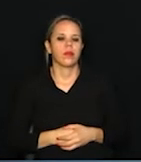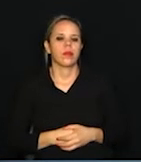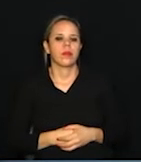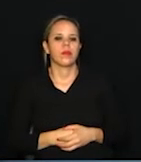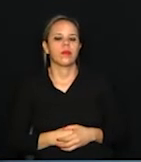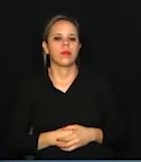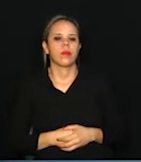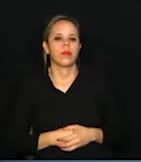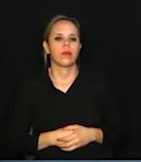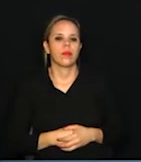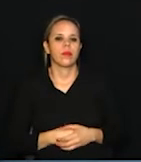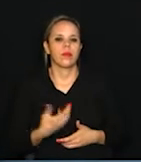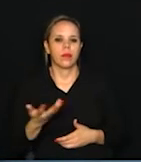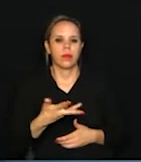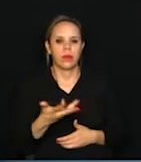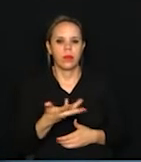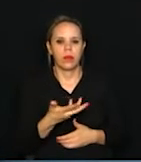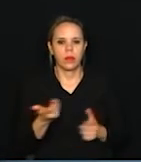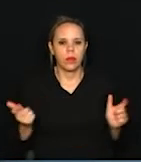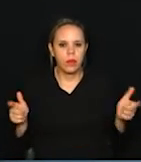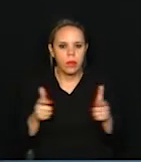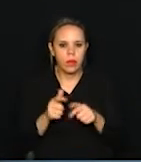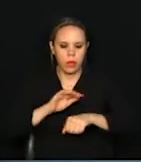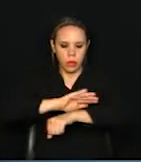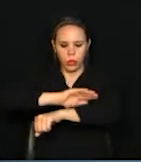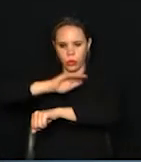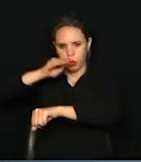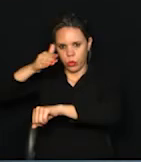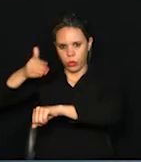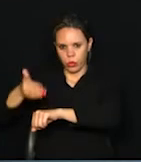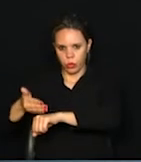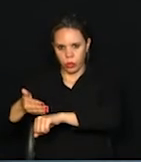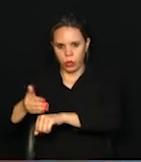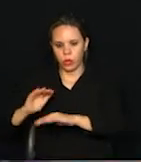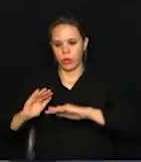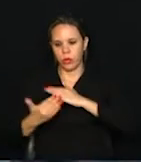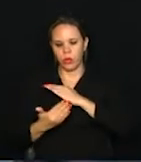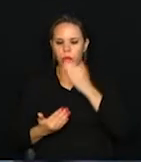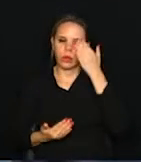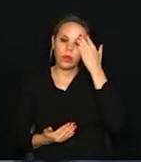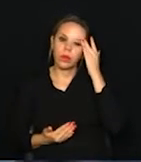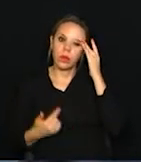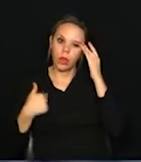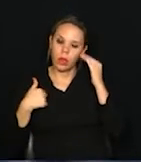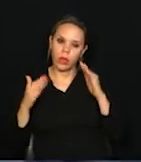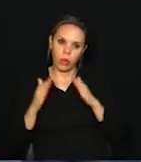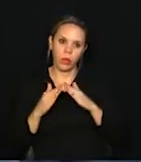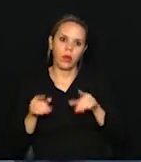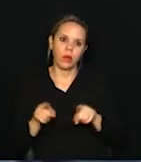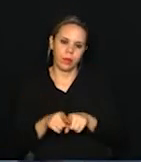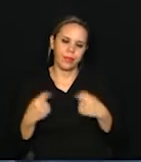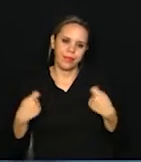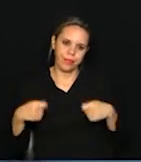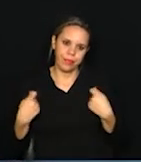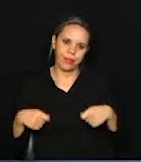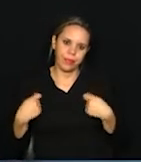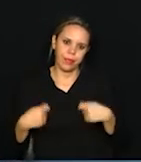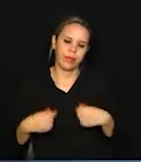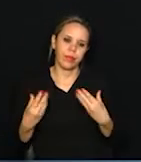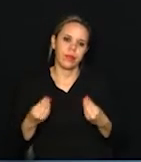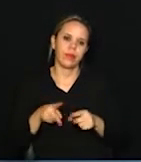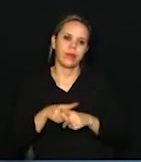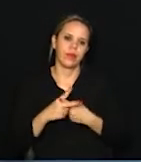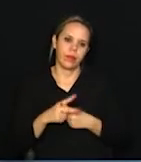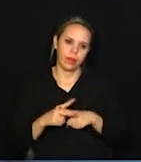dispositivos de redução de velocidade, tipo lombadas, nos bairros, inclusive no bairro onde eu moro, carece de